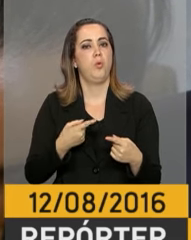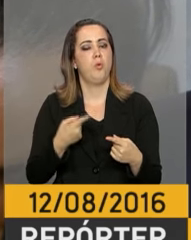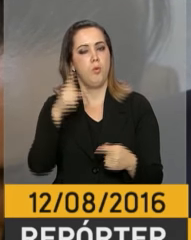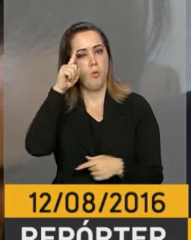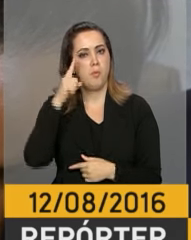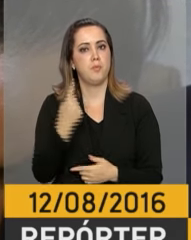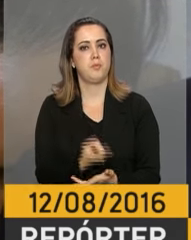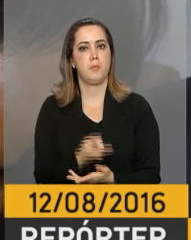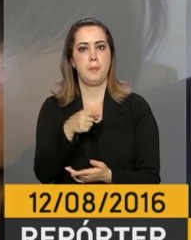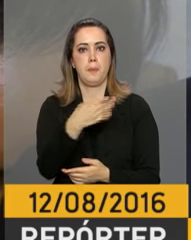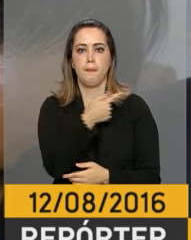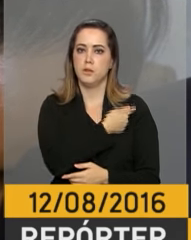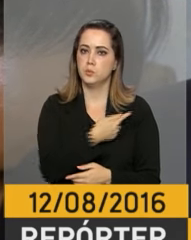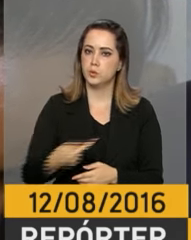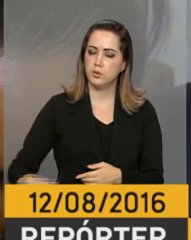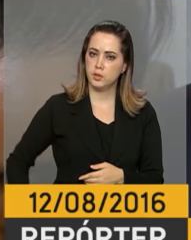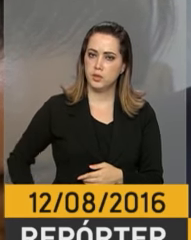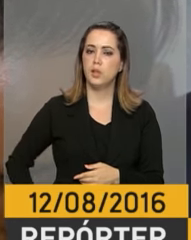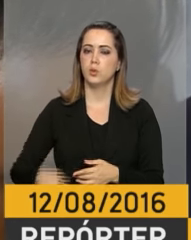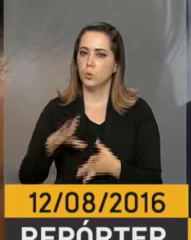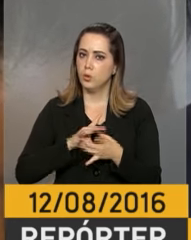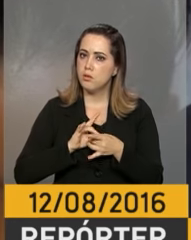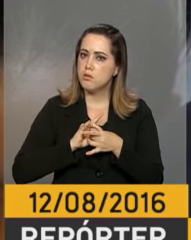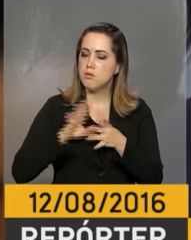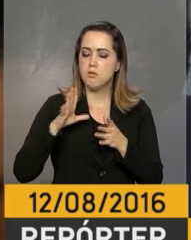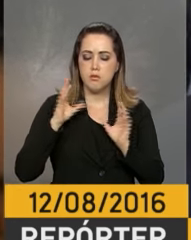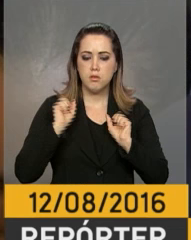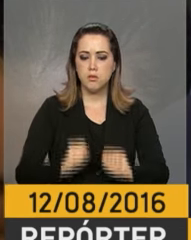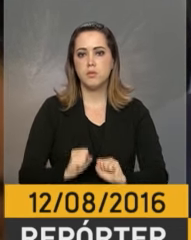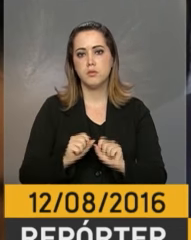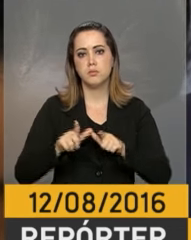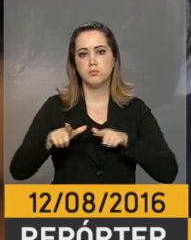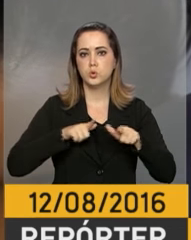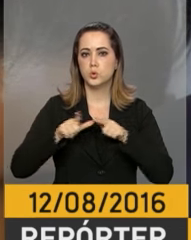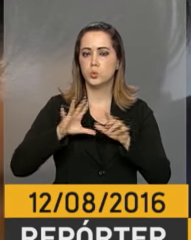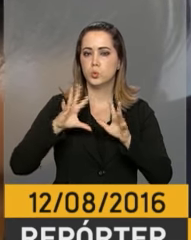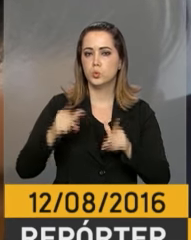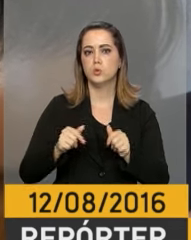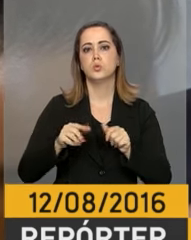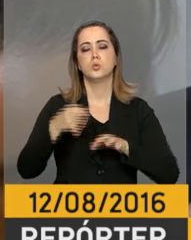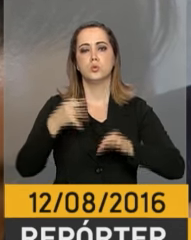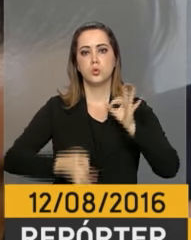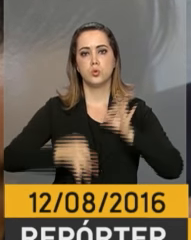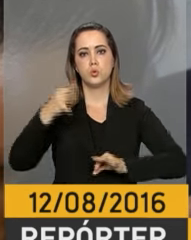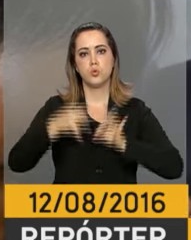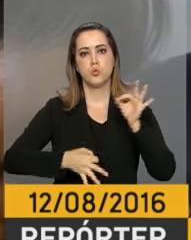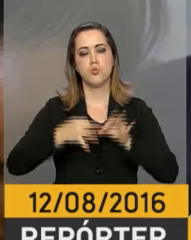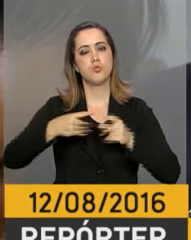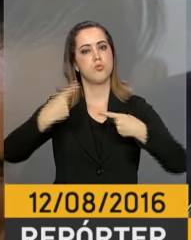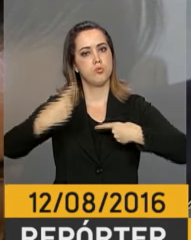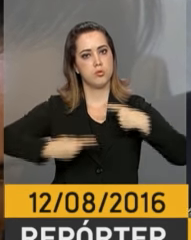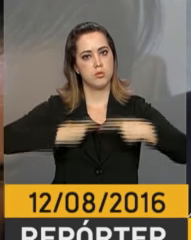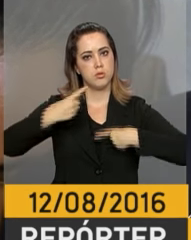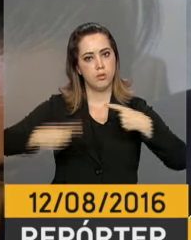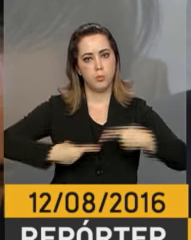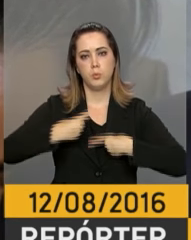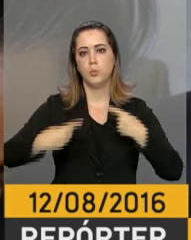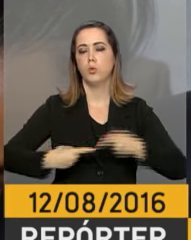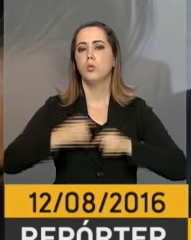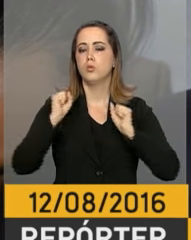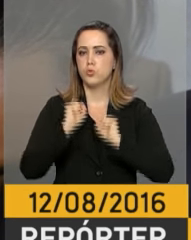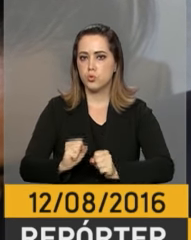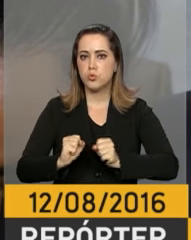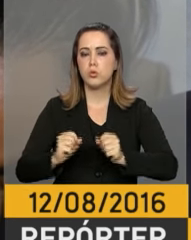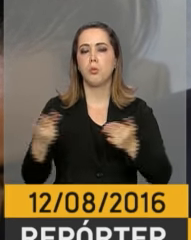fazer. Ele é governador do Estado, ele tem todos os instrumentos jurídicos, legais e políticos para fazer isso.